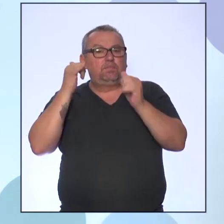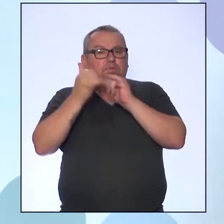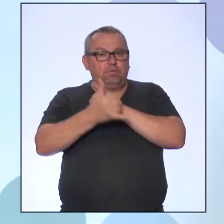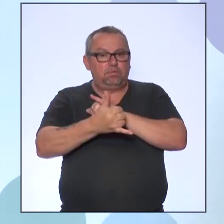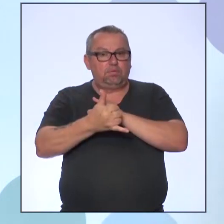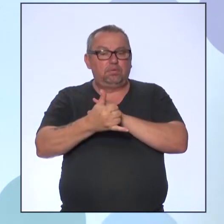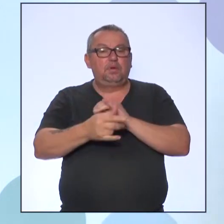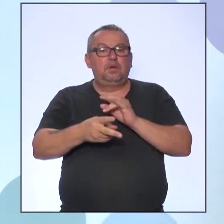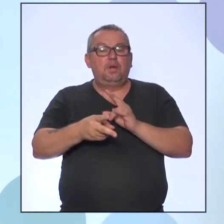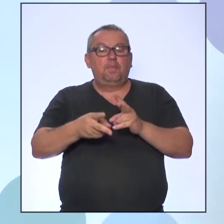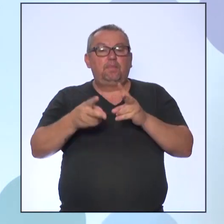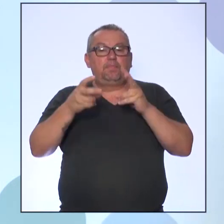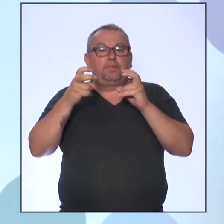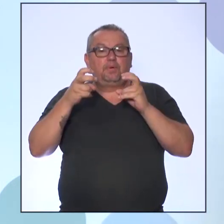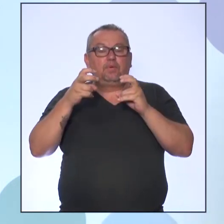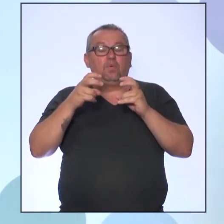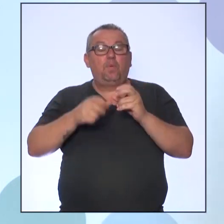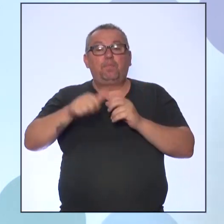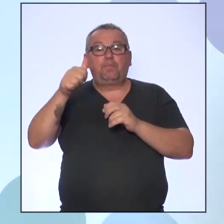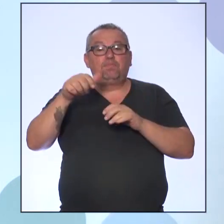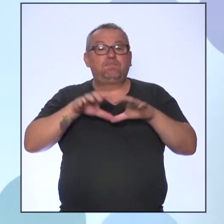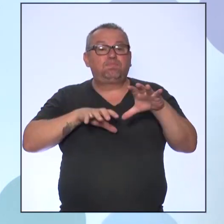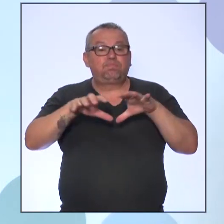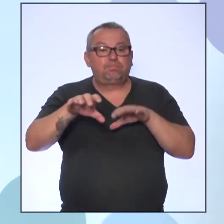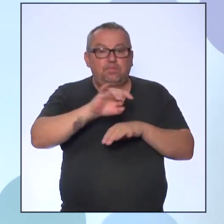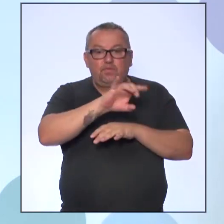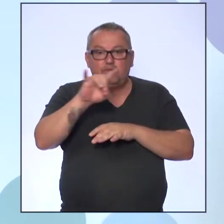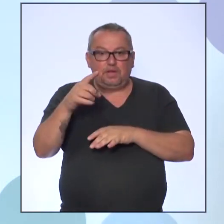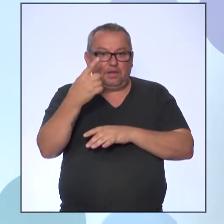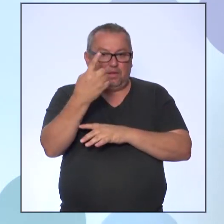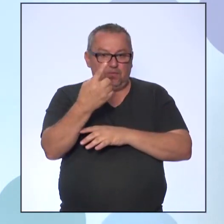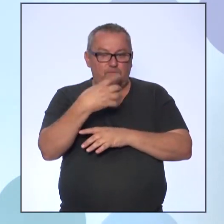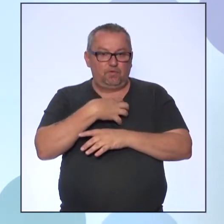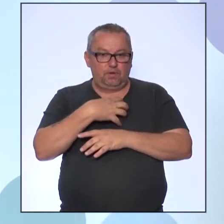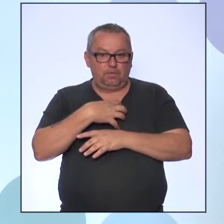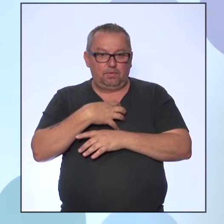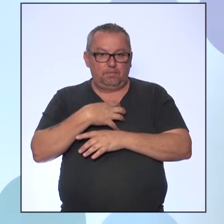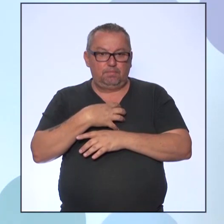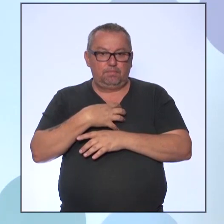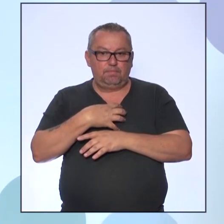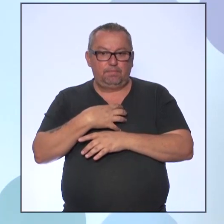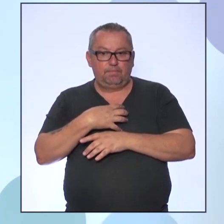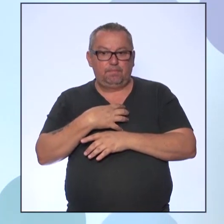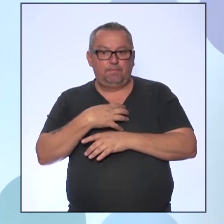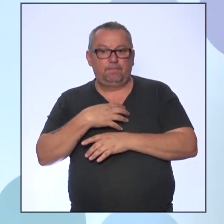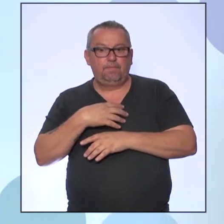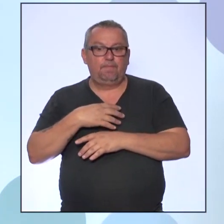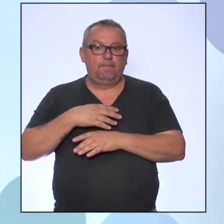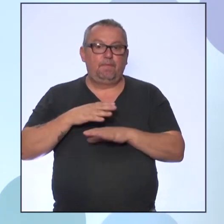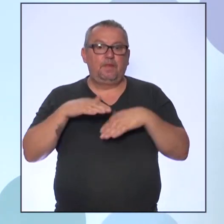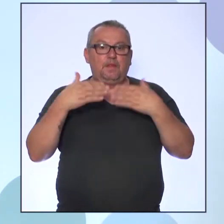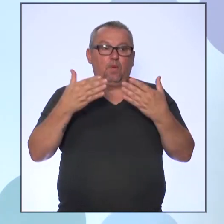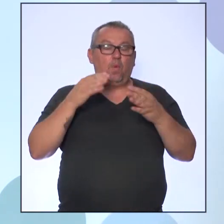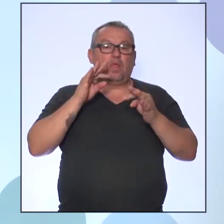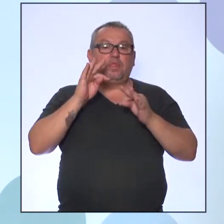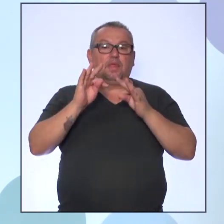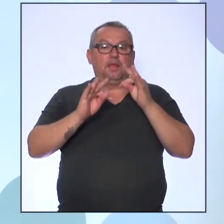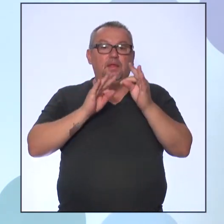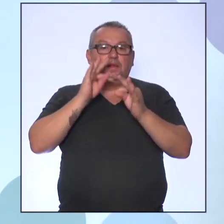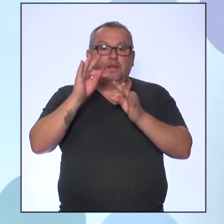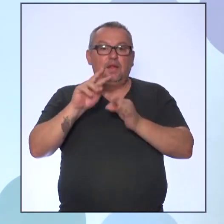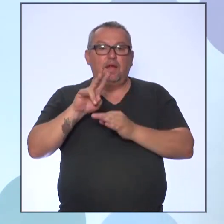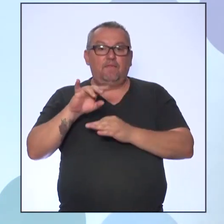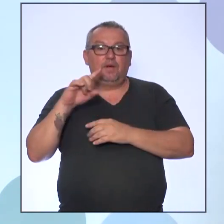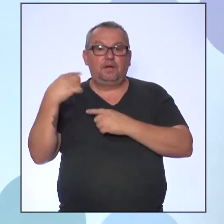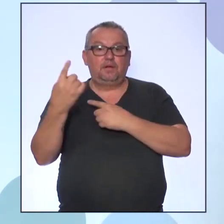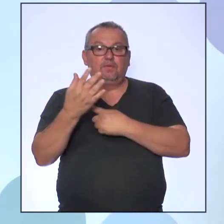percebendo isso. Quais são os principais movimentos de cada esporte ou de cada modalidade, tá? Então, assim, a técnica, ela vai nos